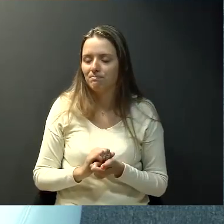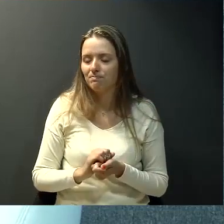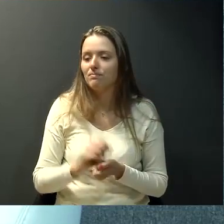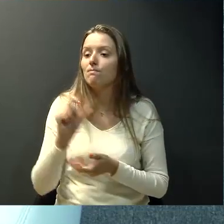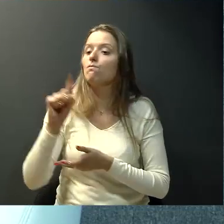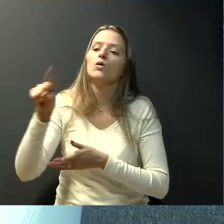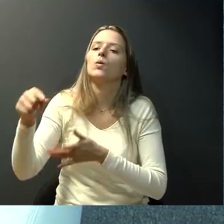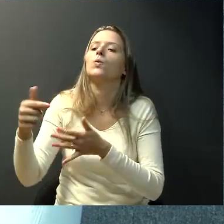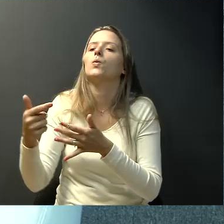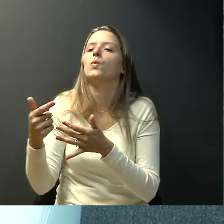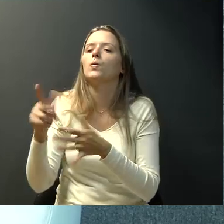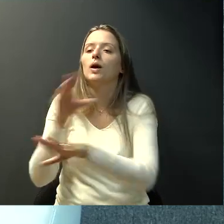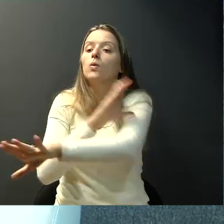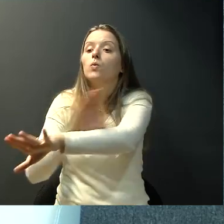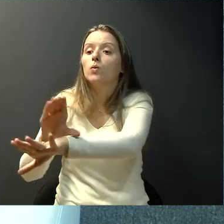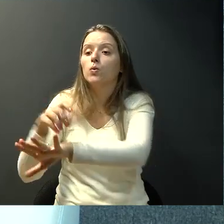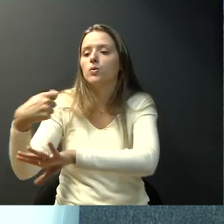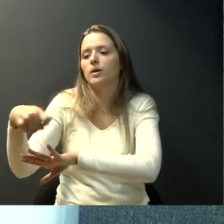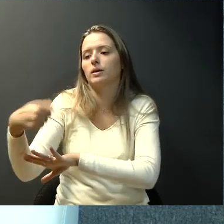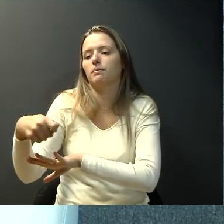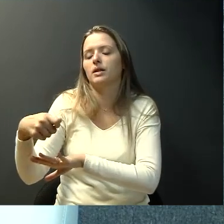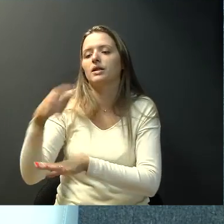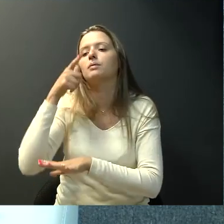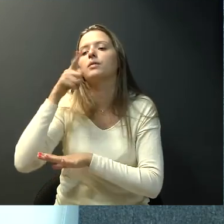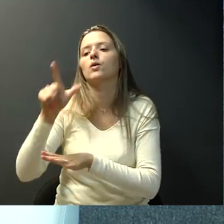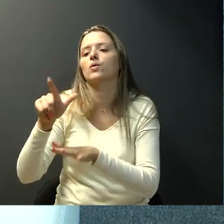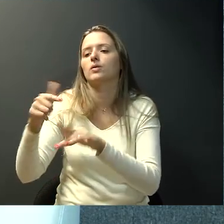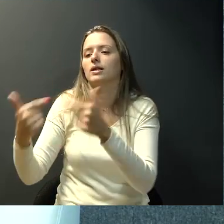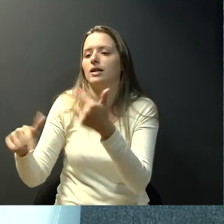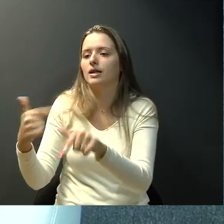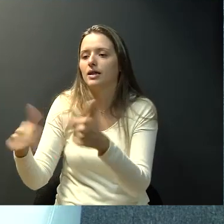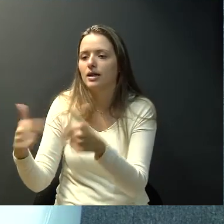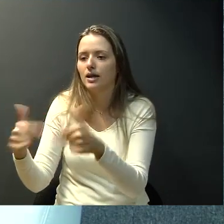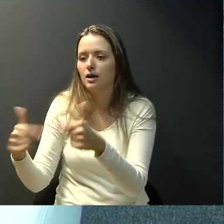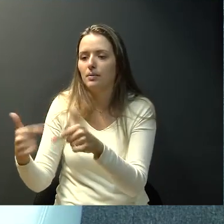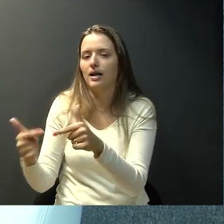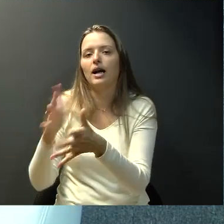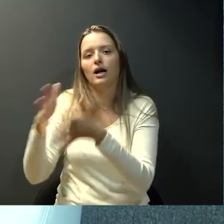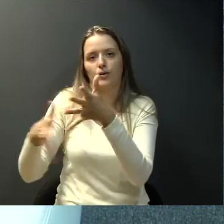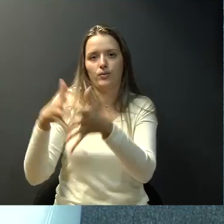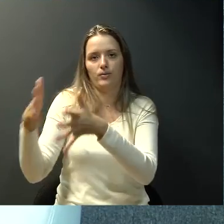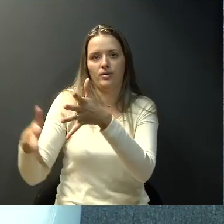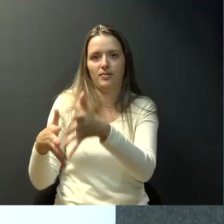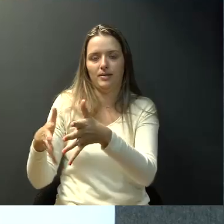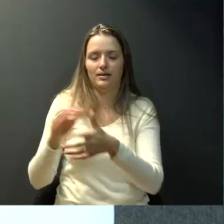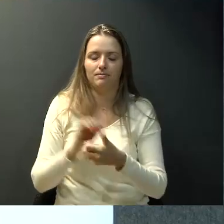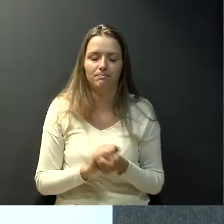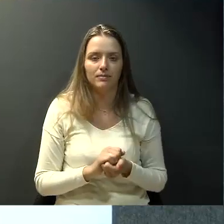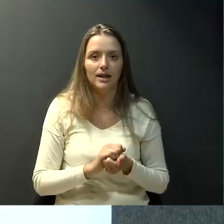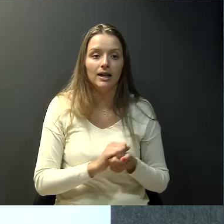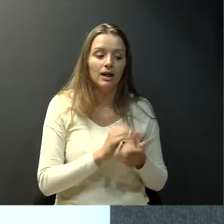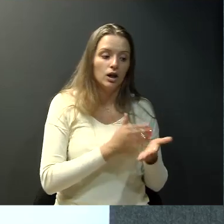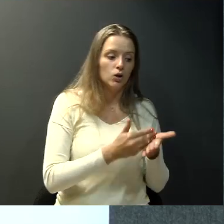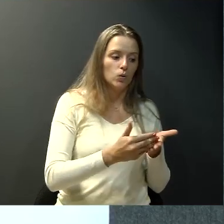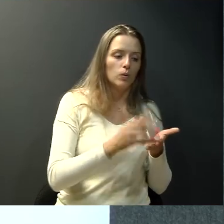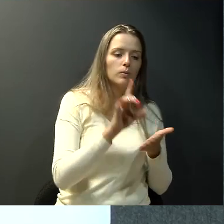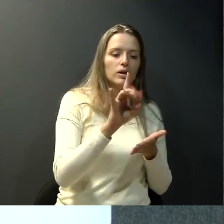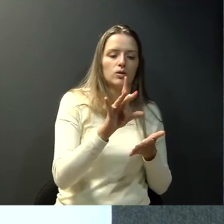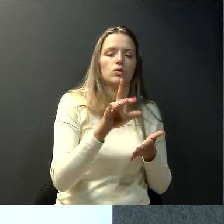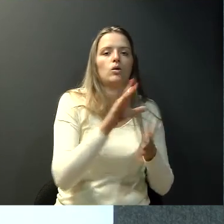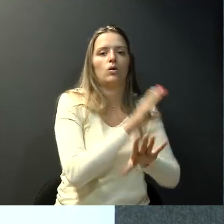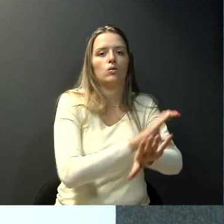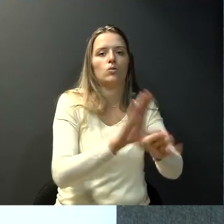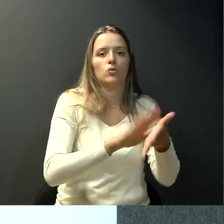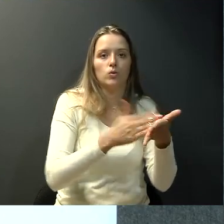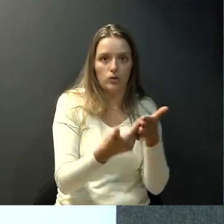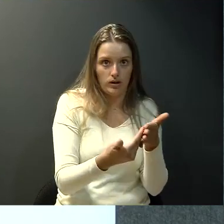é a qualificação necessária para trabalhar na área de Libras? Olha, no começo era só o curso